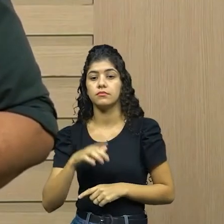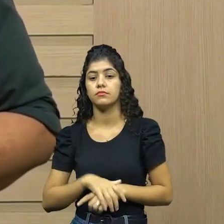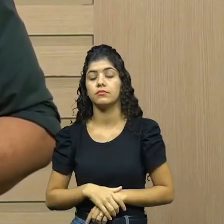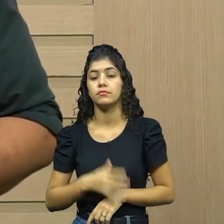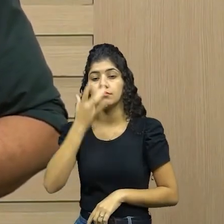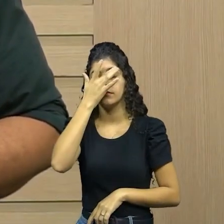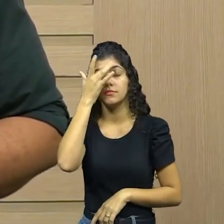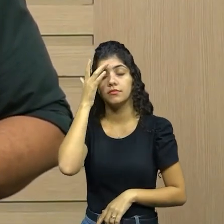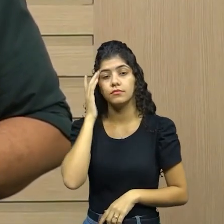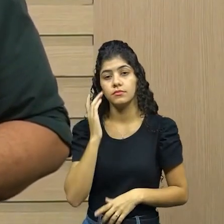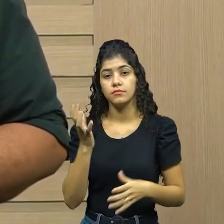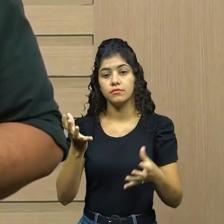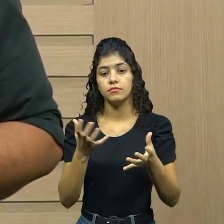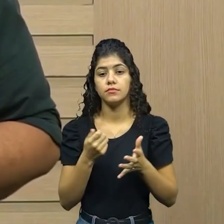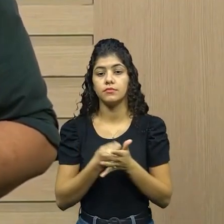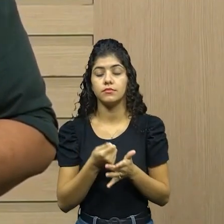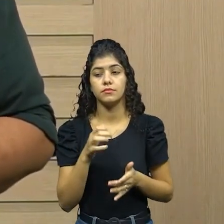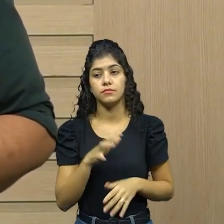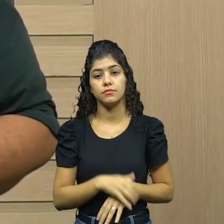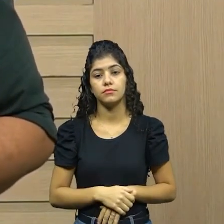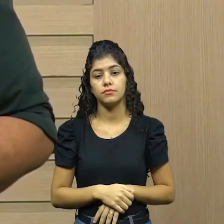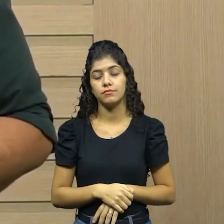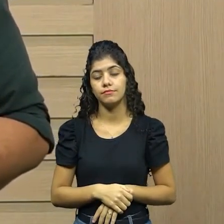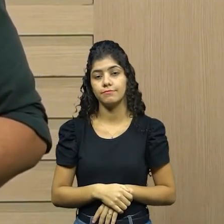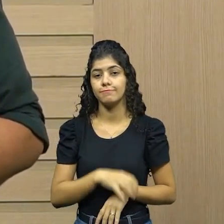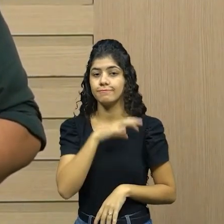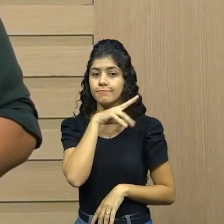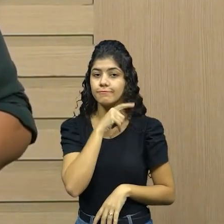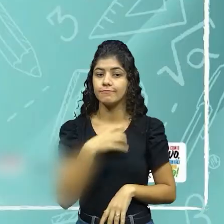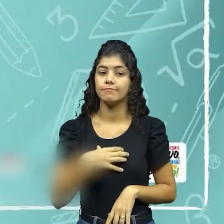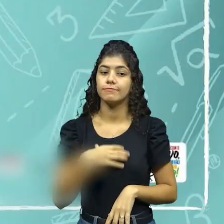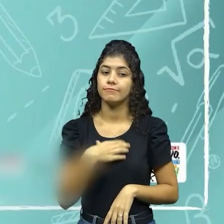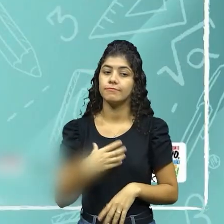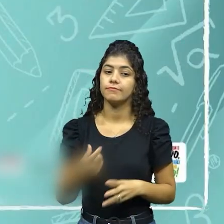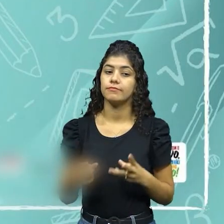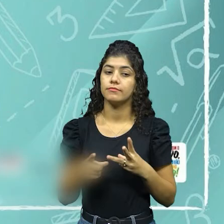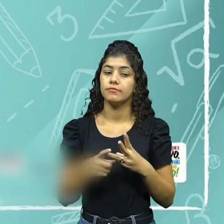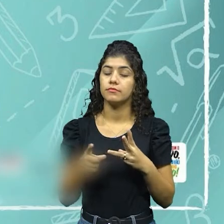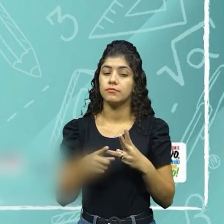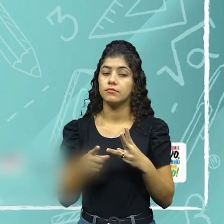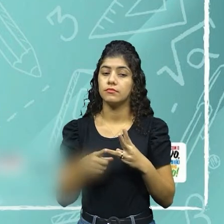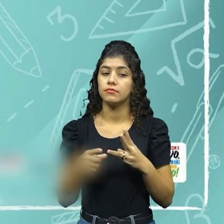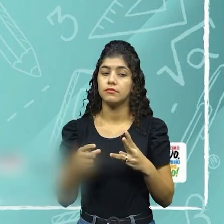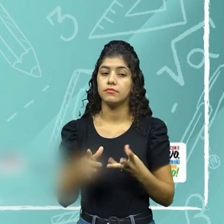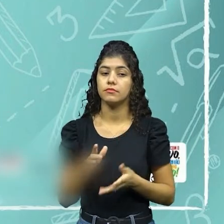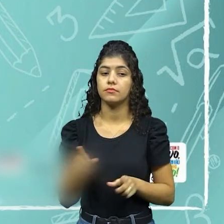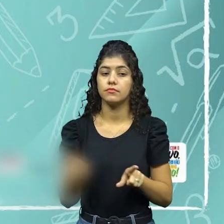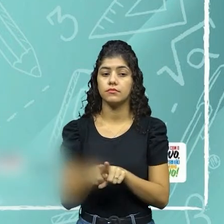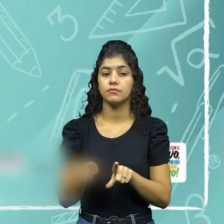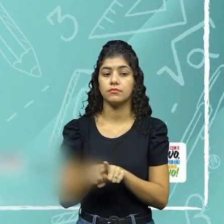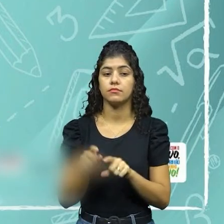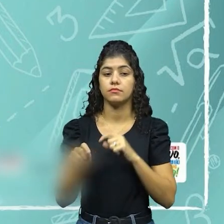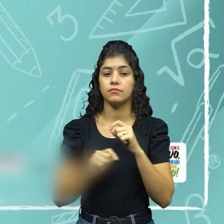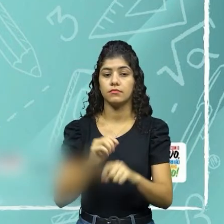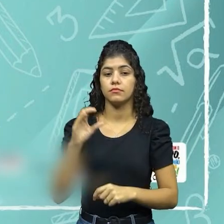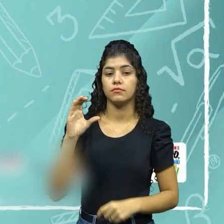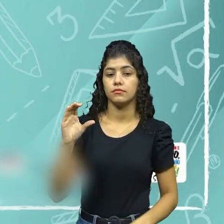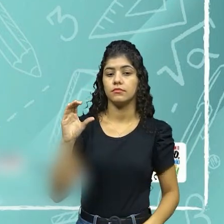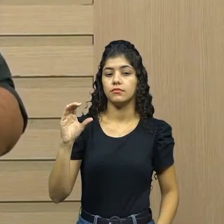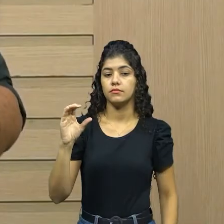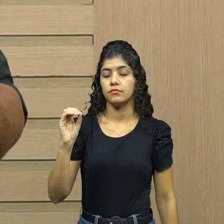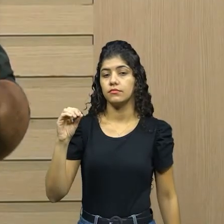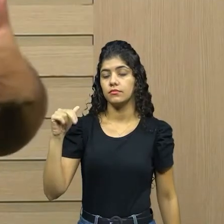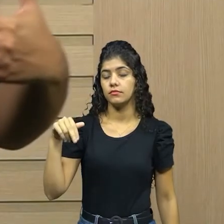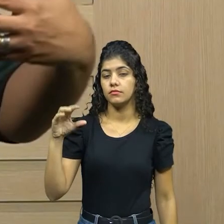tenho uma irritação do cliente porque não chegou no prazo, tá bom? E o terceiro é a concorrência. O que é a